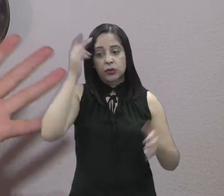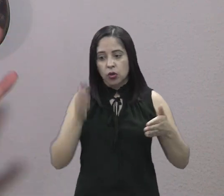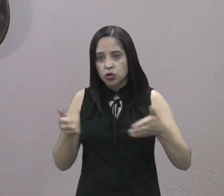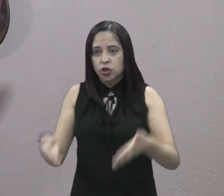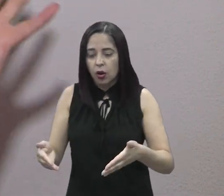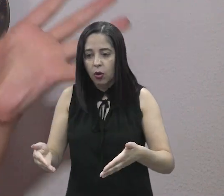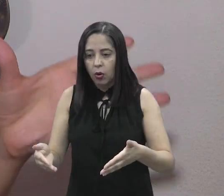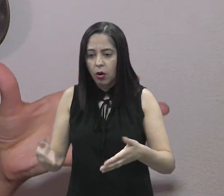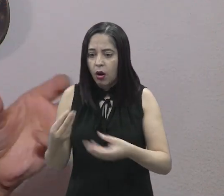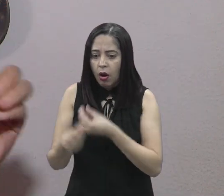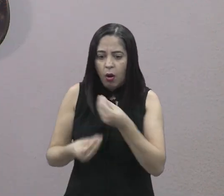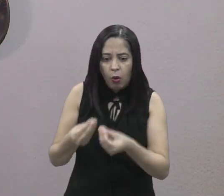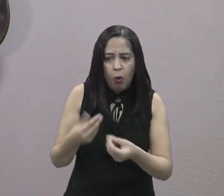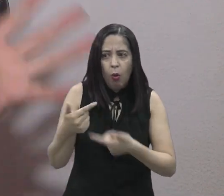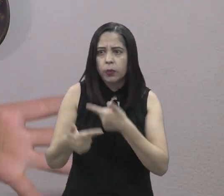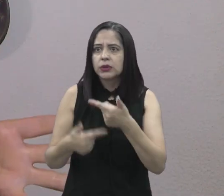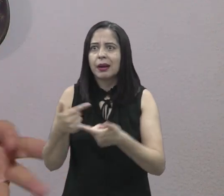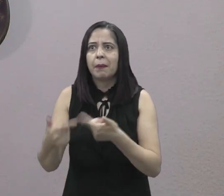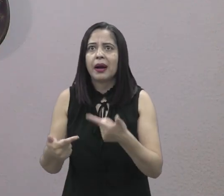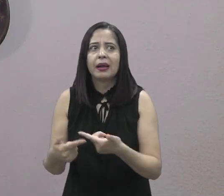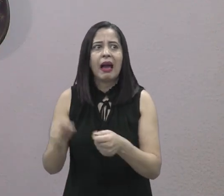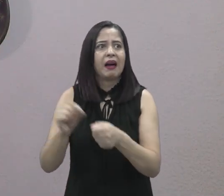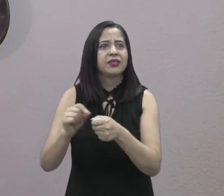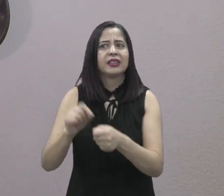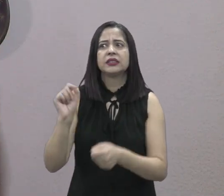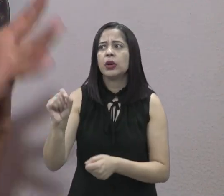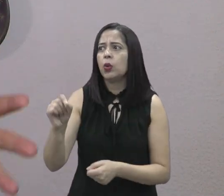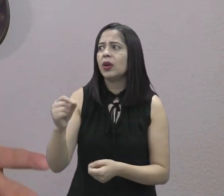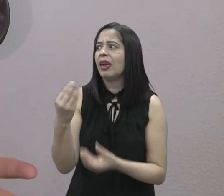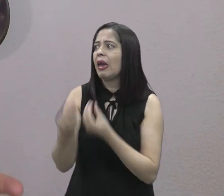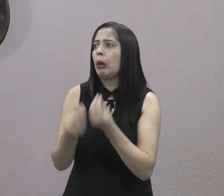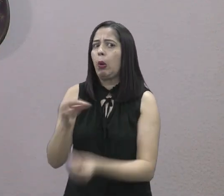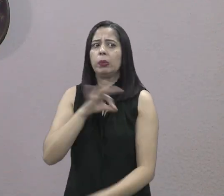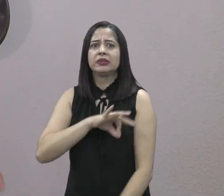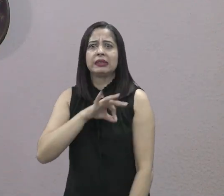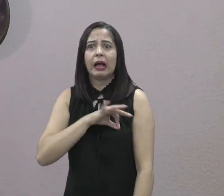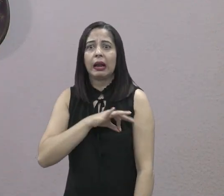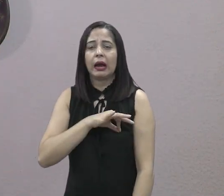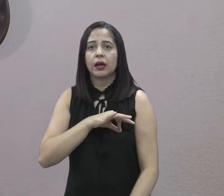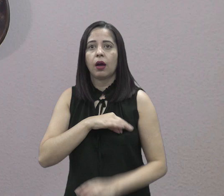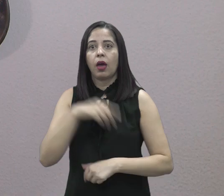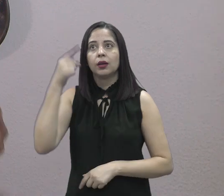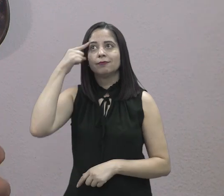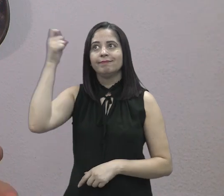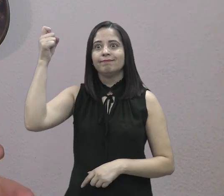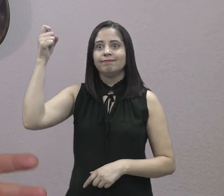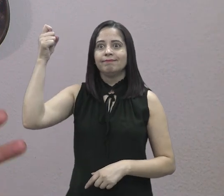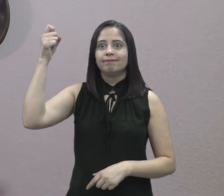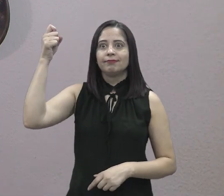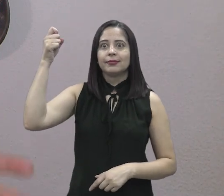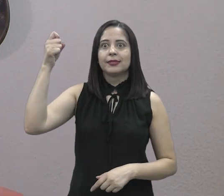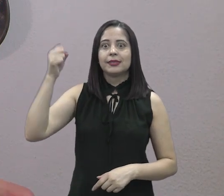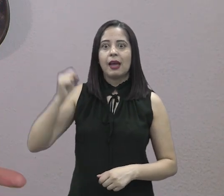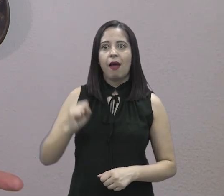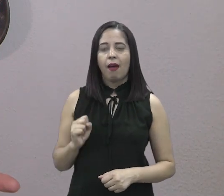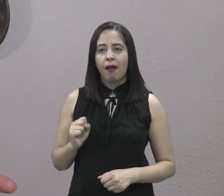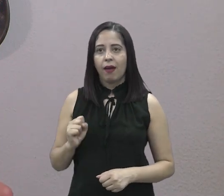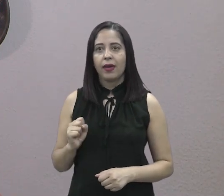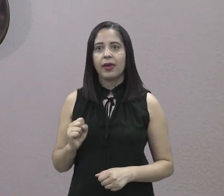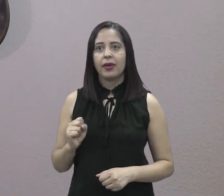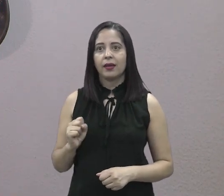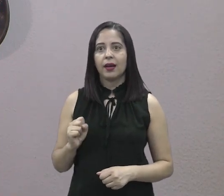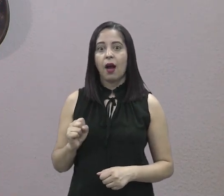vou trabalhar, com o quê, conquistar dinheiro mais rápido. Então, eles encontraram um